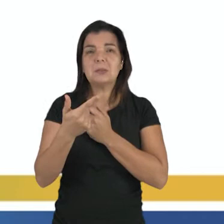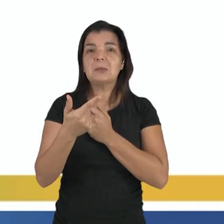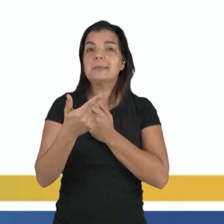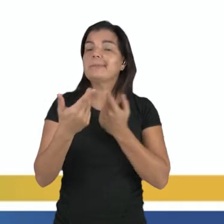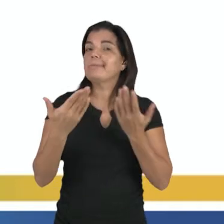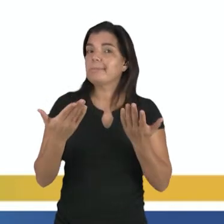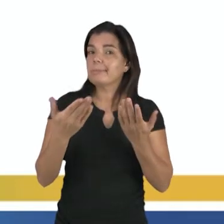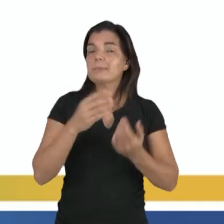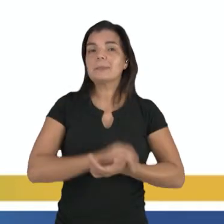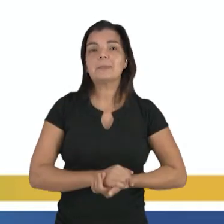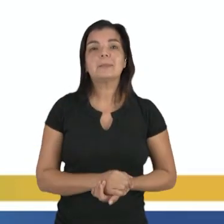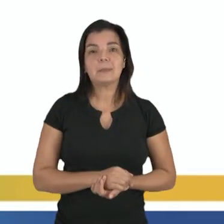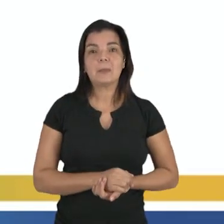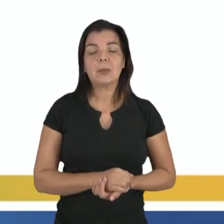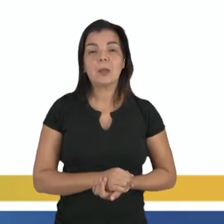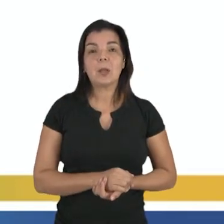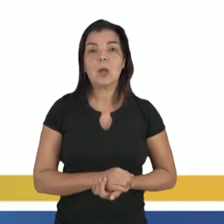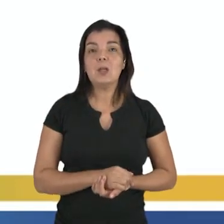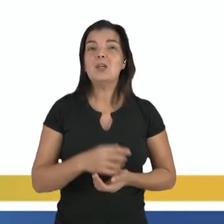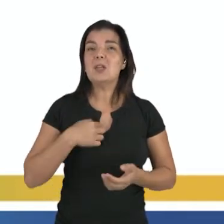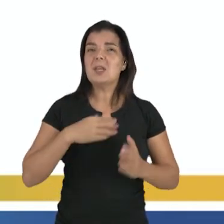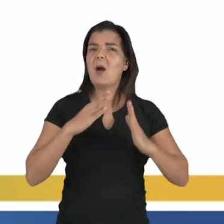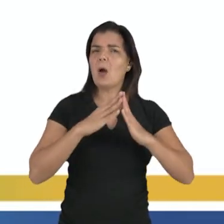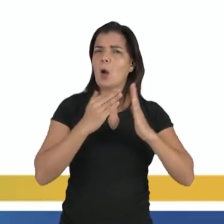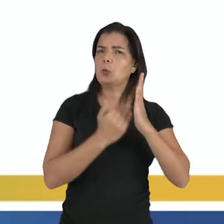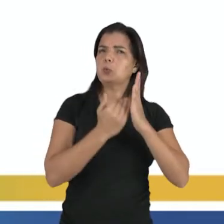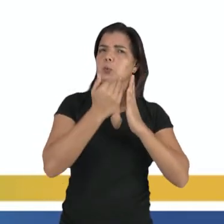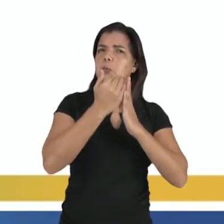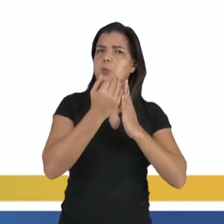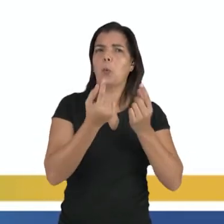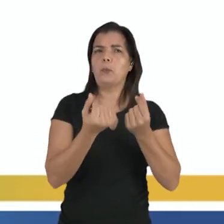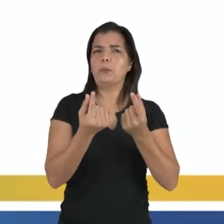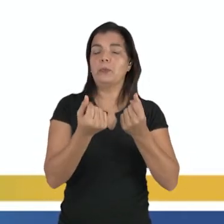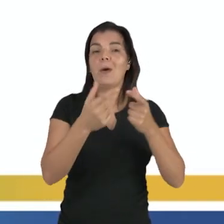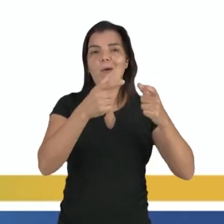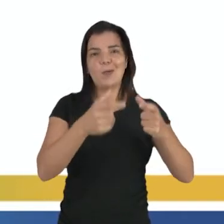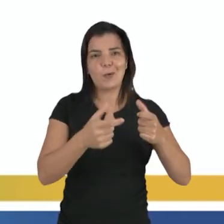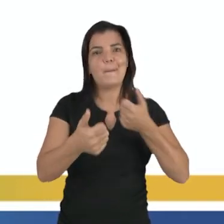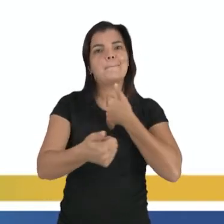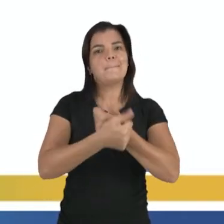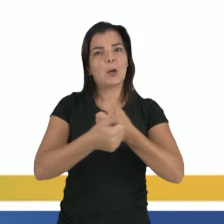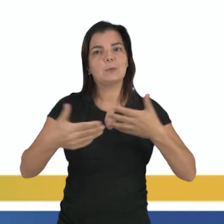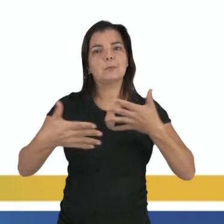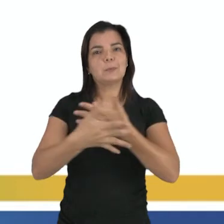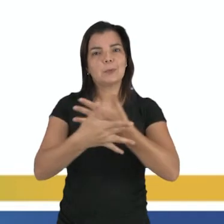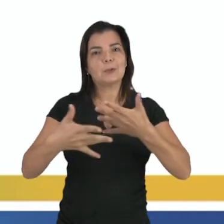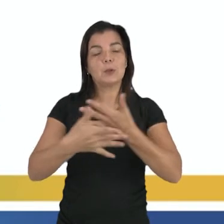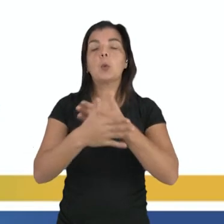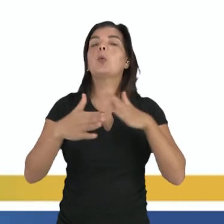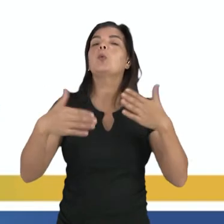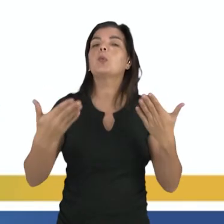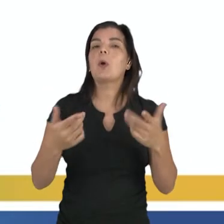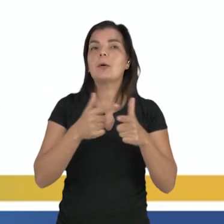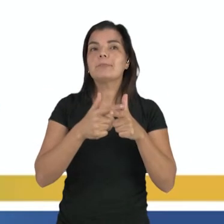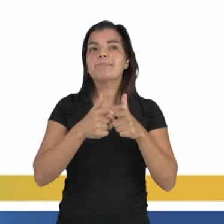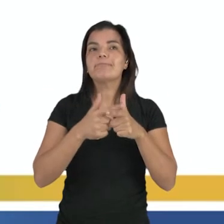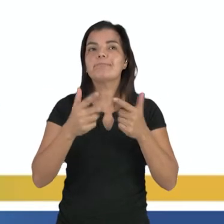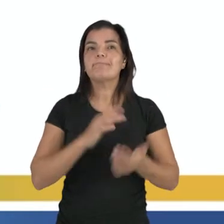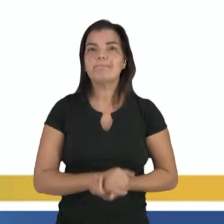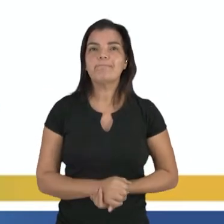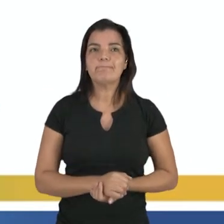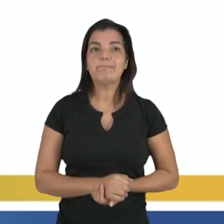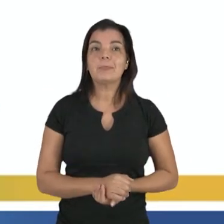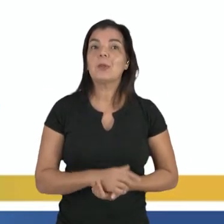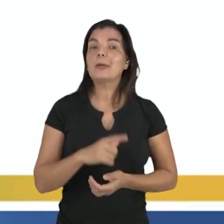e a questão imobiliária, aumentando o preço, principalmente os locais mais próximos aos centros, né? Quais seriam as consequências? Olha